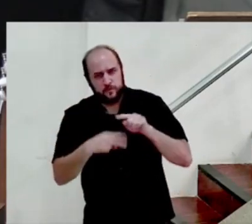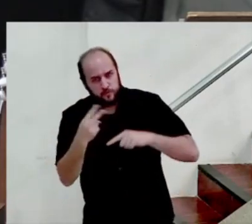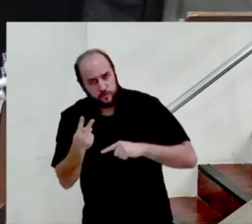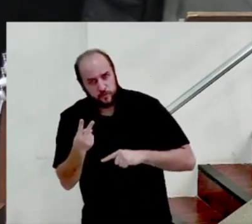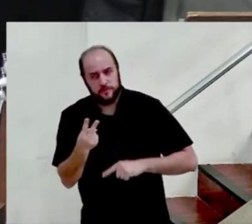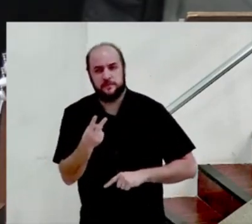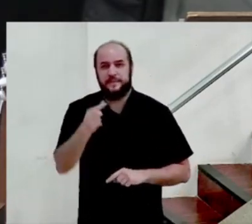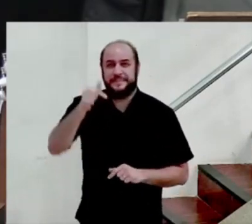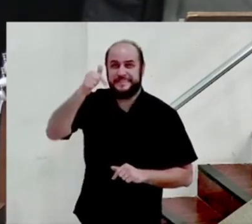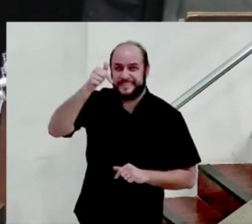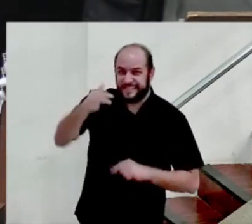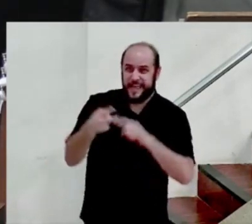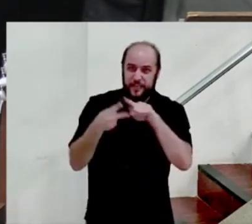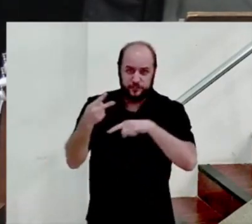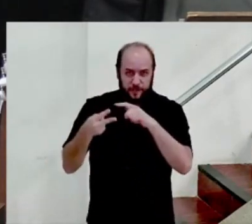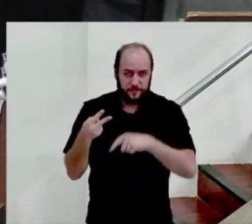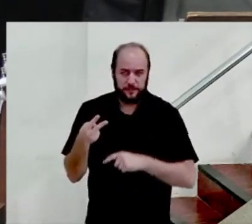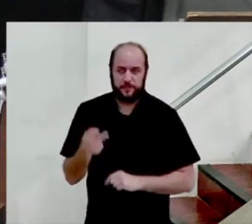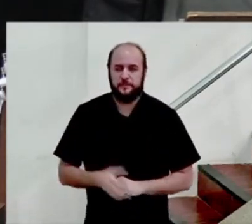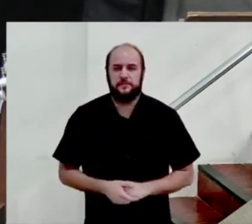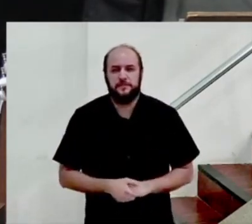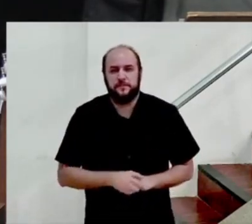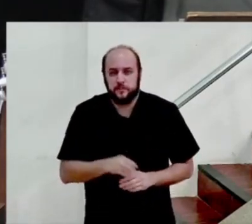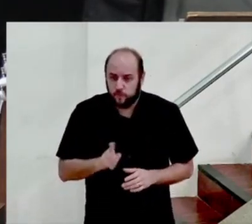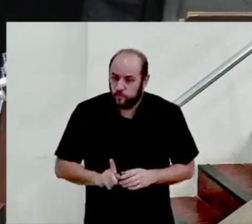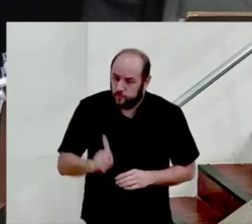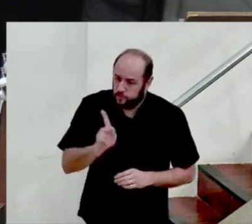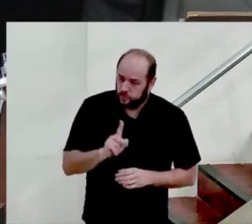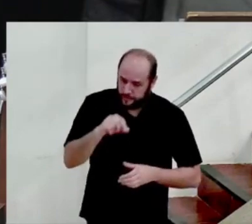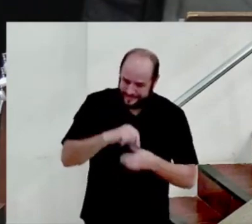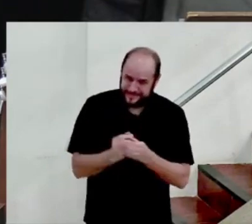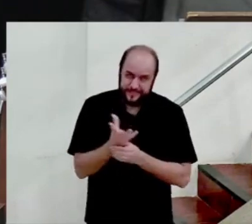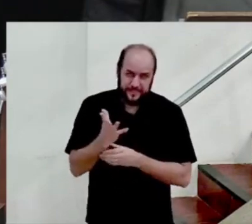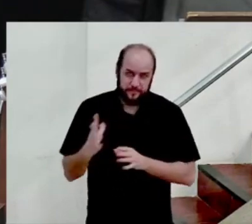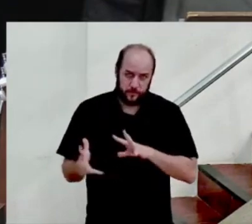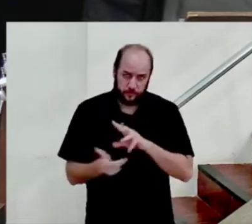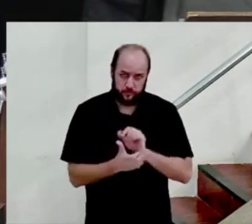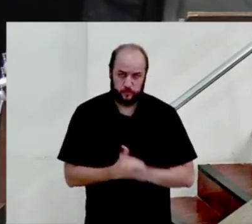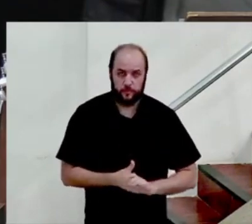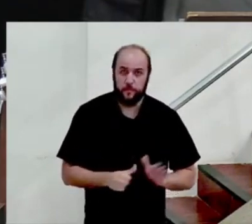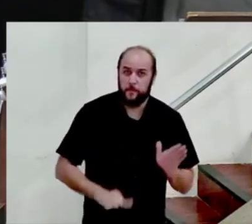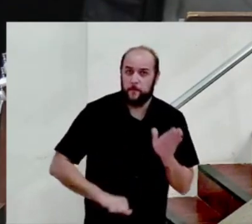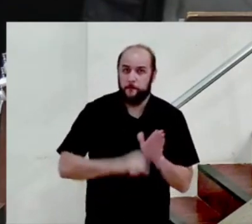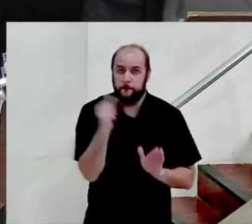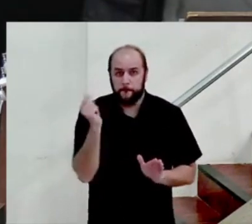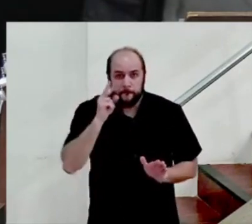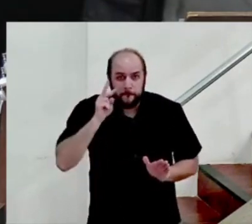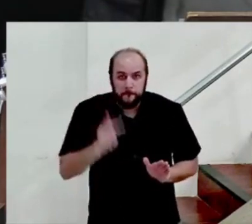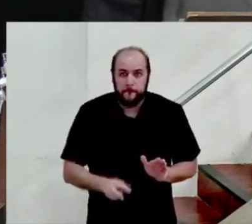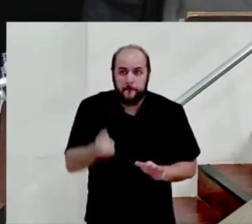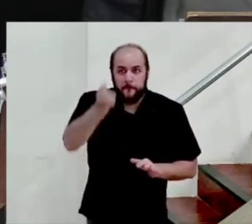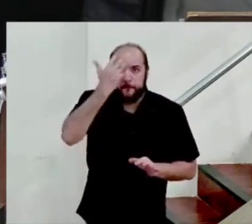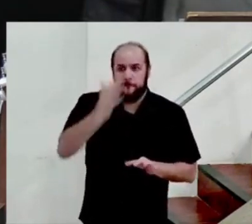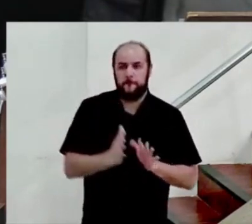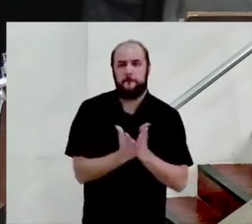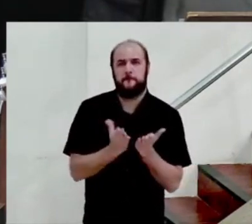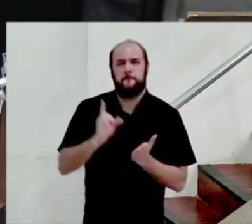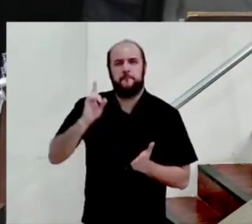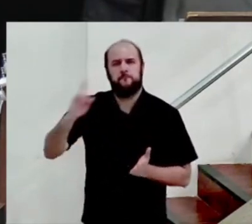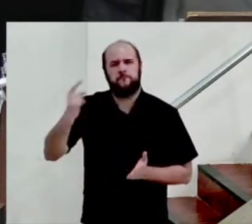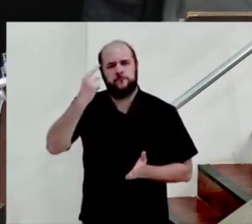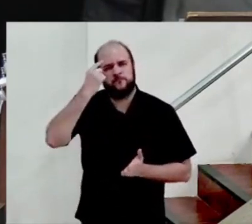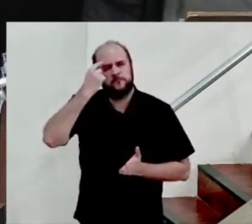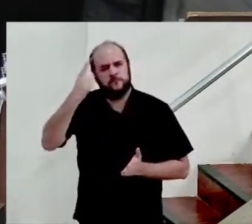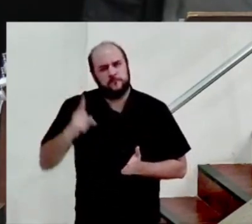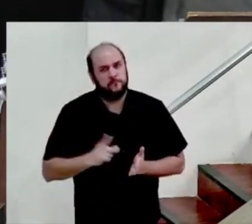se conservar a semente sobre a face da terra. É aqui a primeira vez que nós temos dentro de toda a revelação bíblica a ideia de que